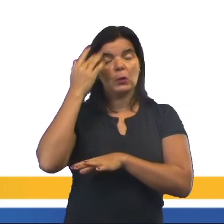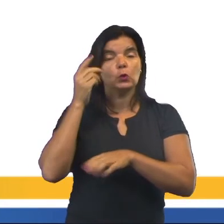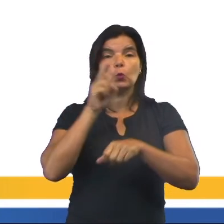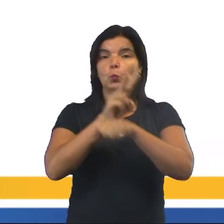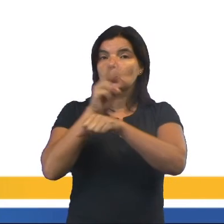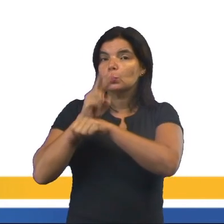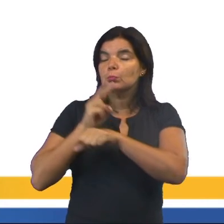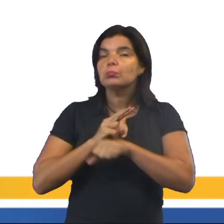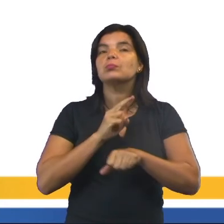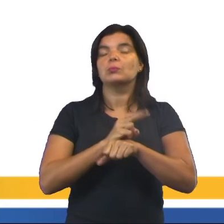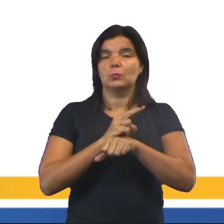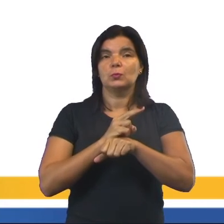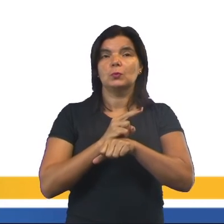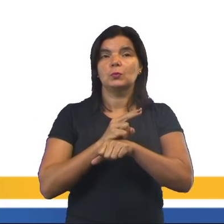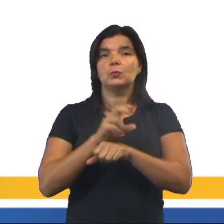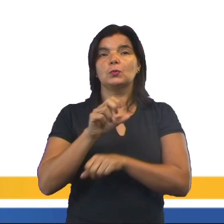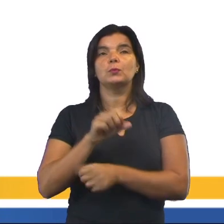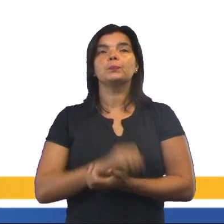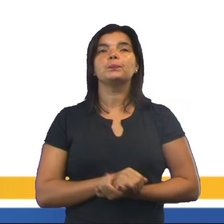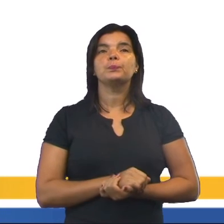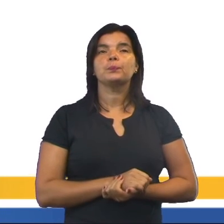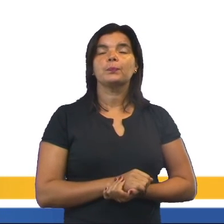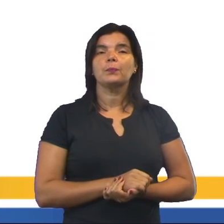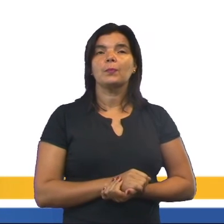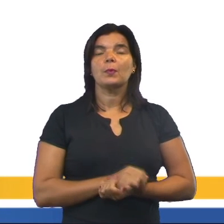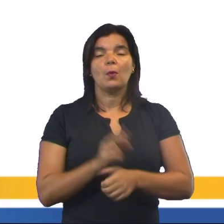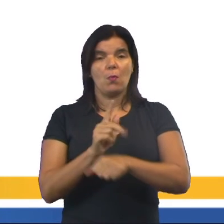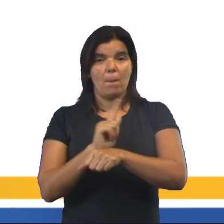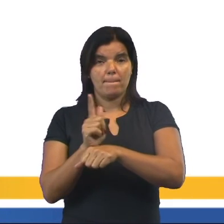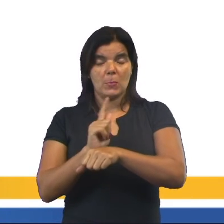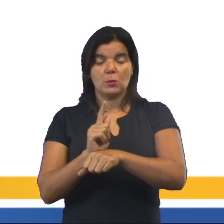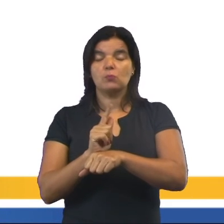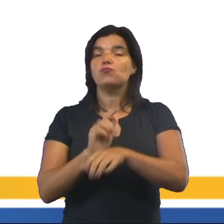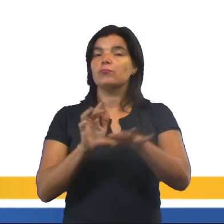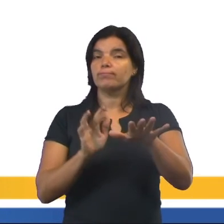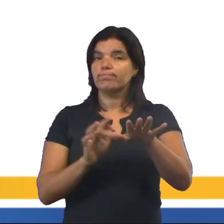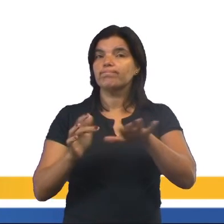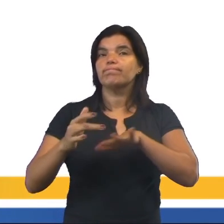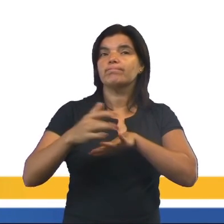cuida dessa parte, o Social Media Manager, esse gerente aí de mídia.